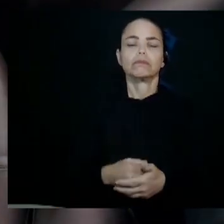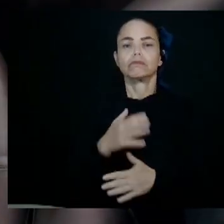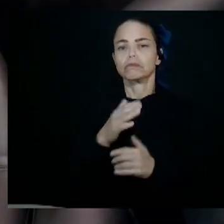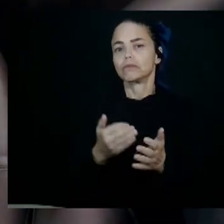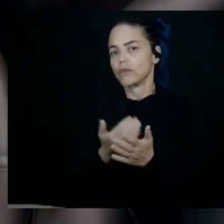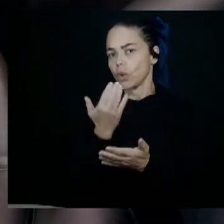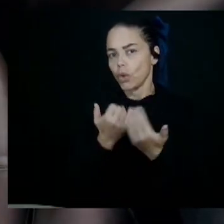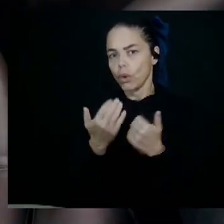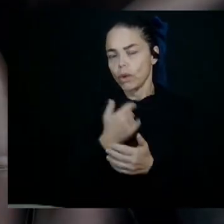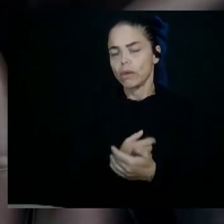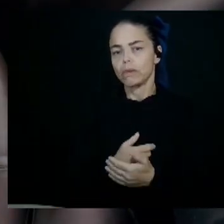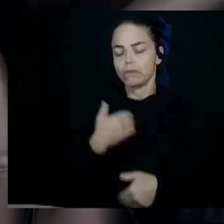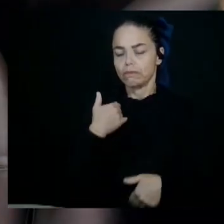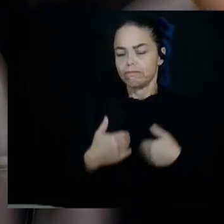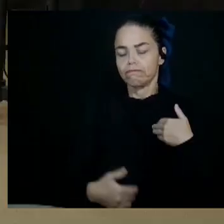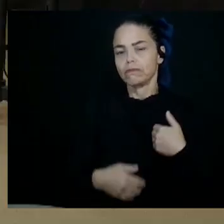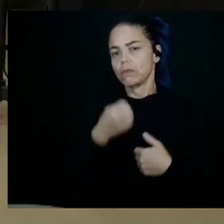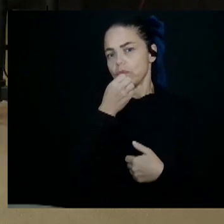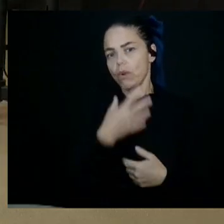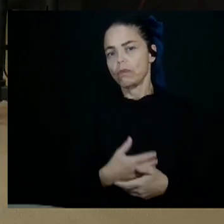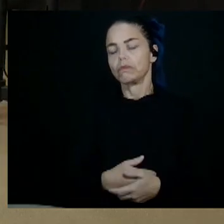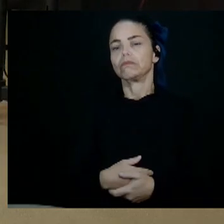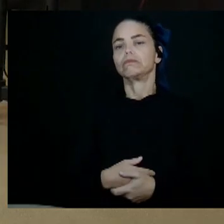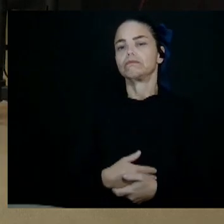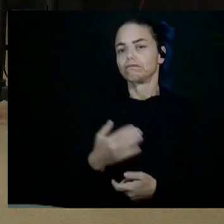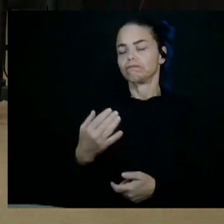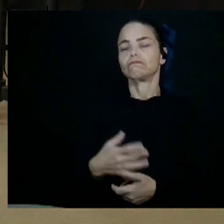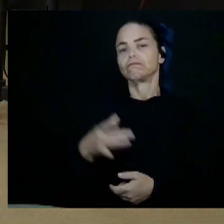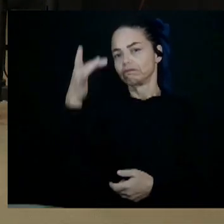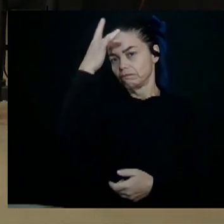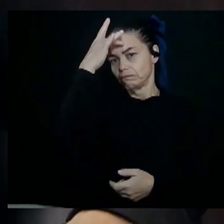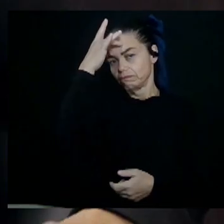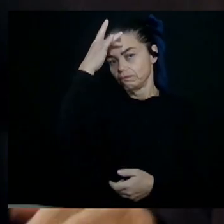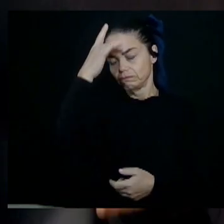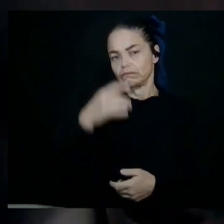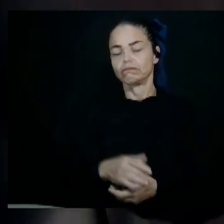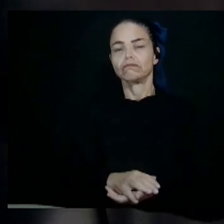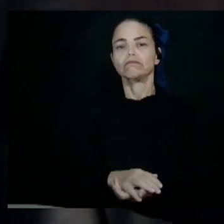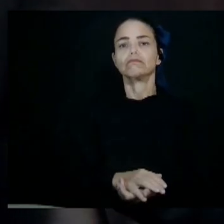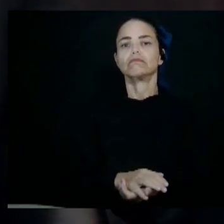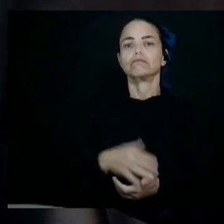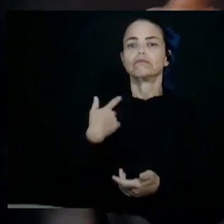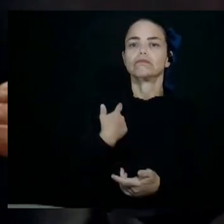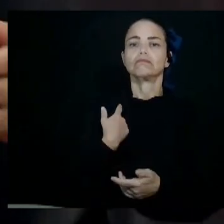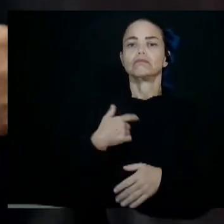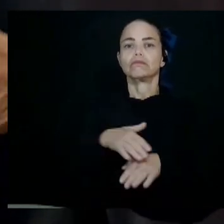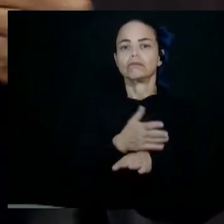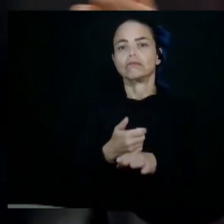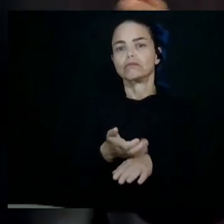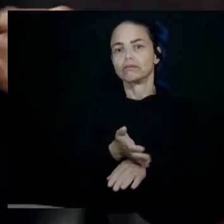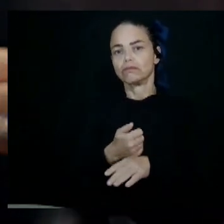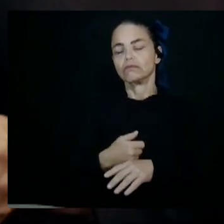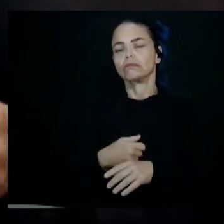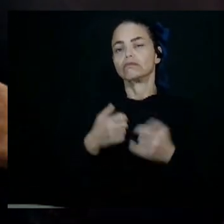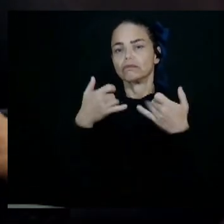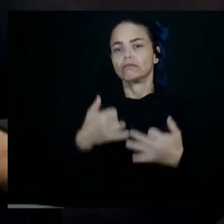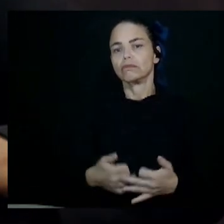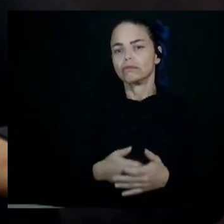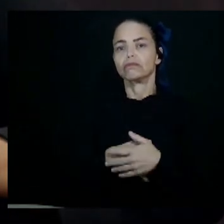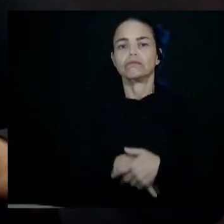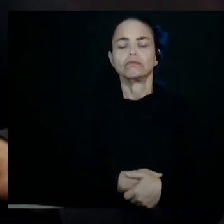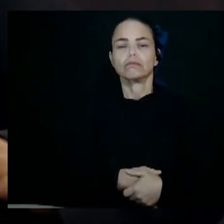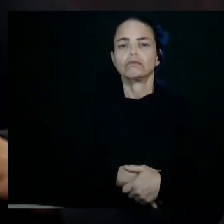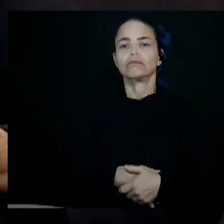ter um corpo são e uma mente sã. E Maravilhosos. aquilo que a Priscila já falou anteriormente, e juntando com o que eu tinha falado a respeito da segunda